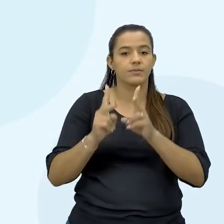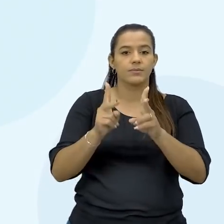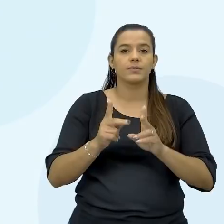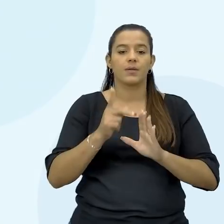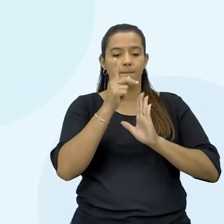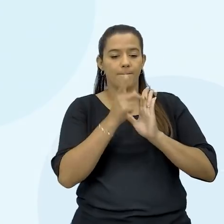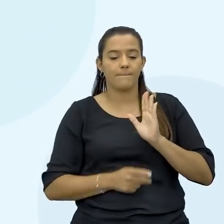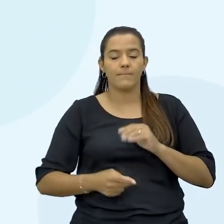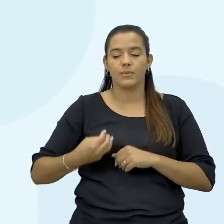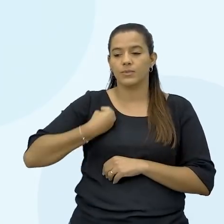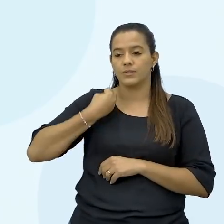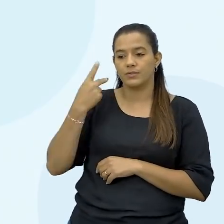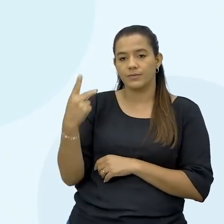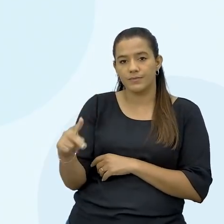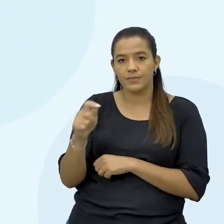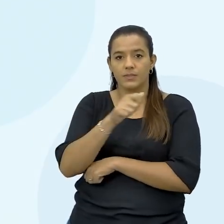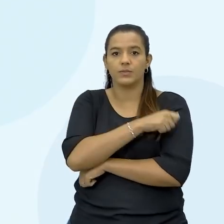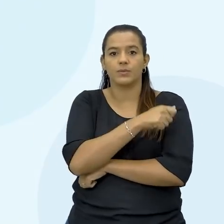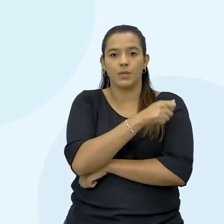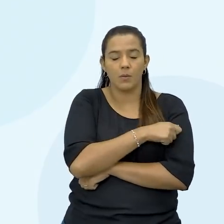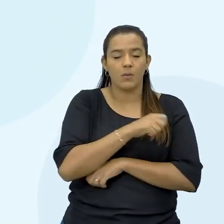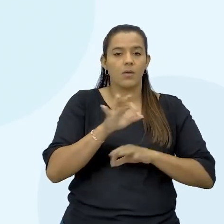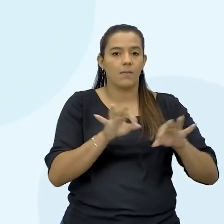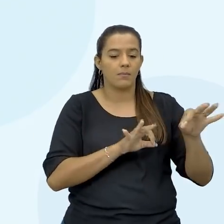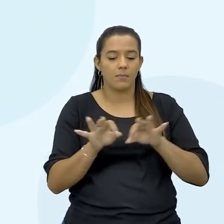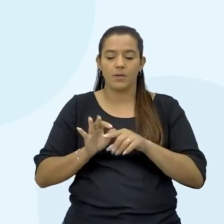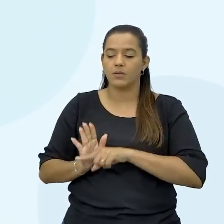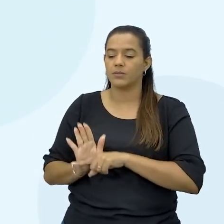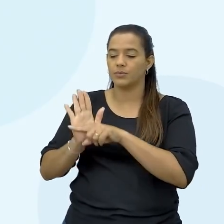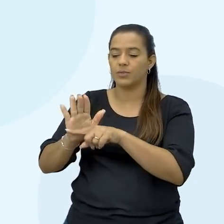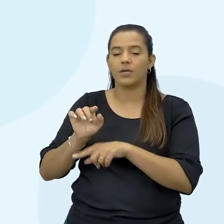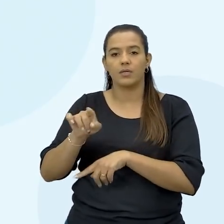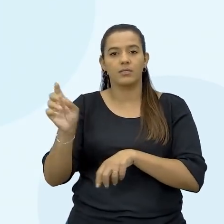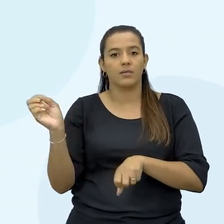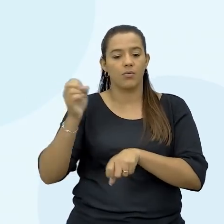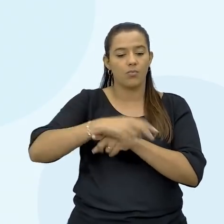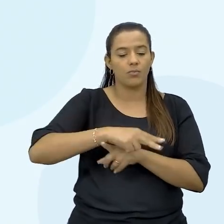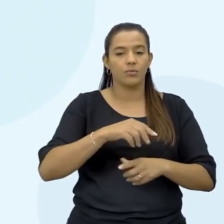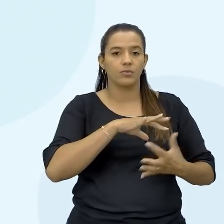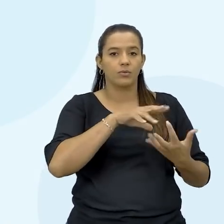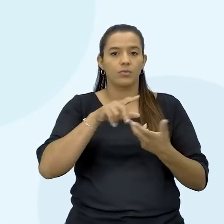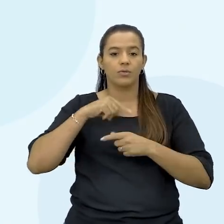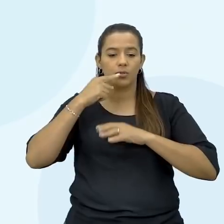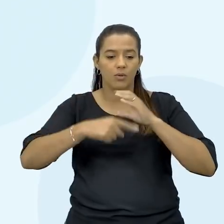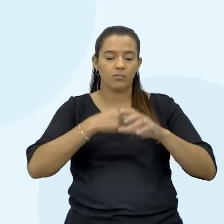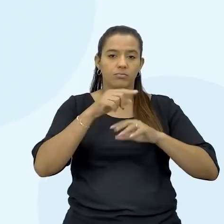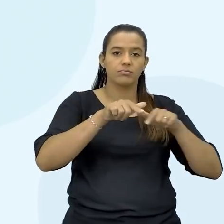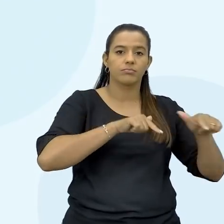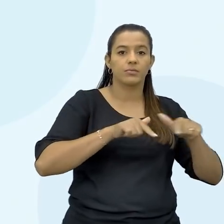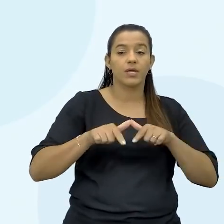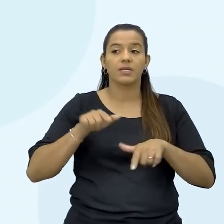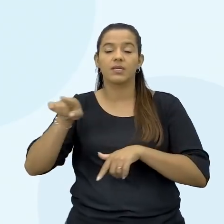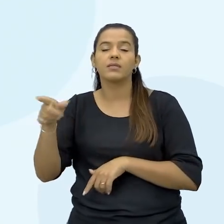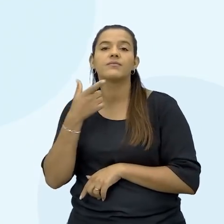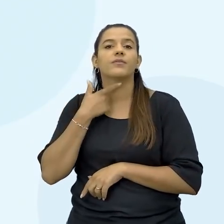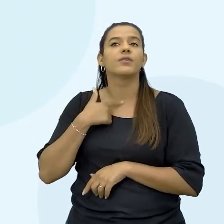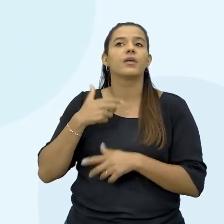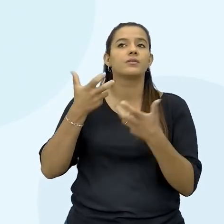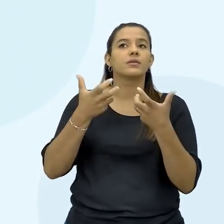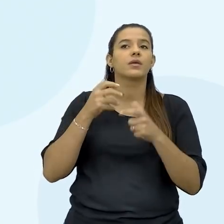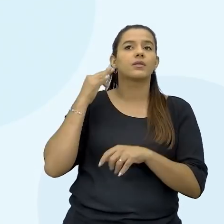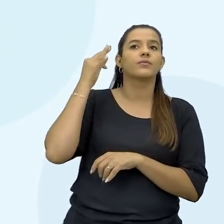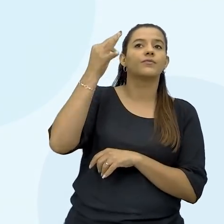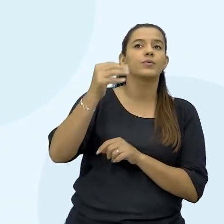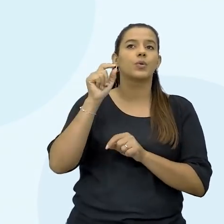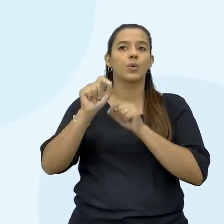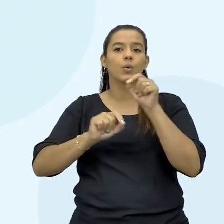projeto de vida dos estudantes, prepará-los para o mundo do trabalho, para eles terem uma noção do que eles vão querer no futuro, né? Isso tanto